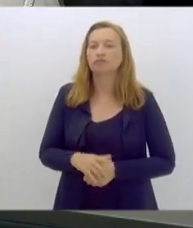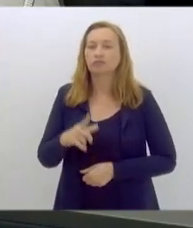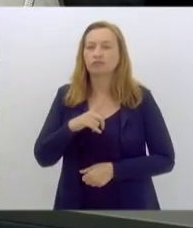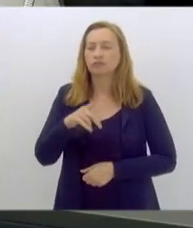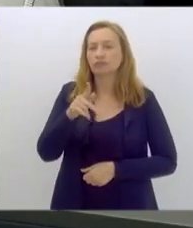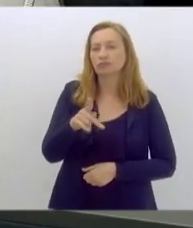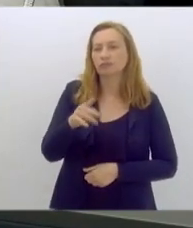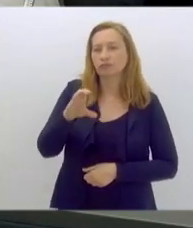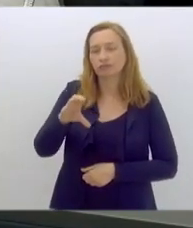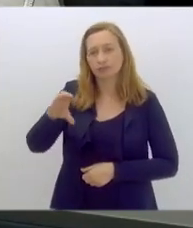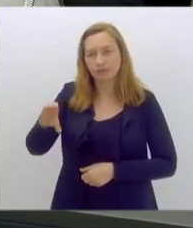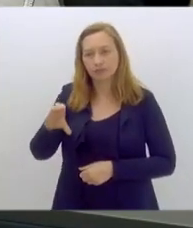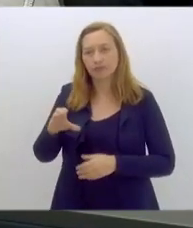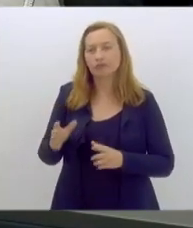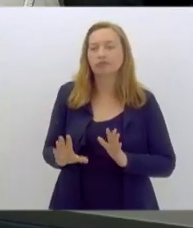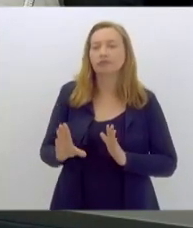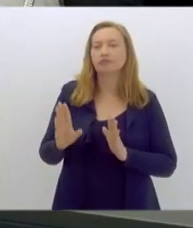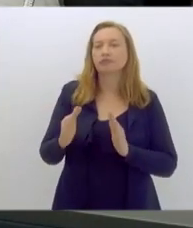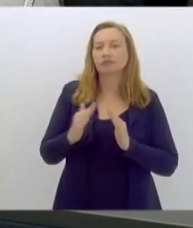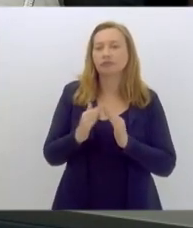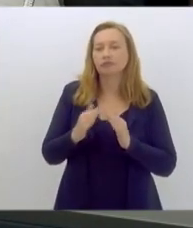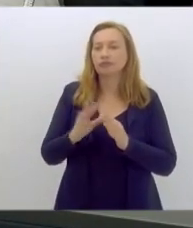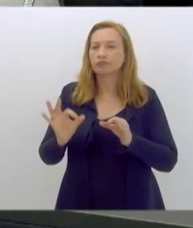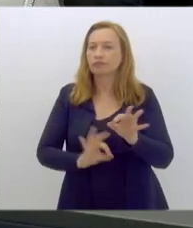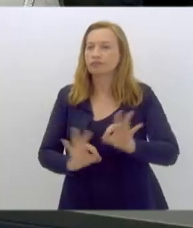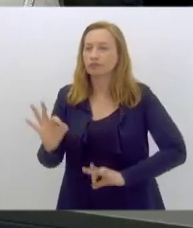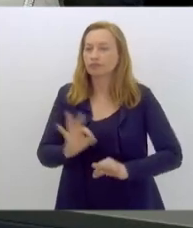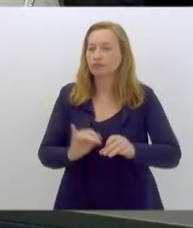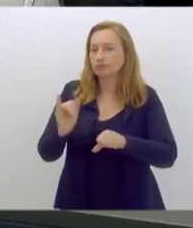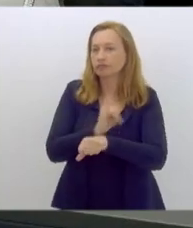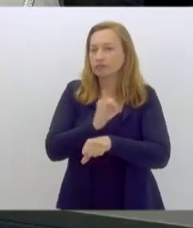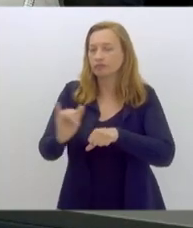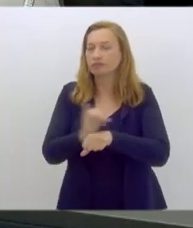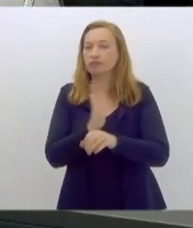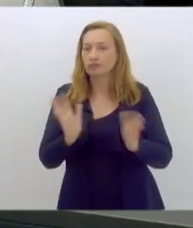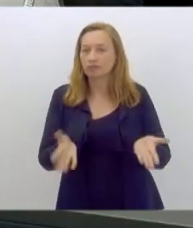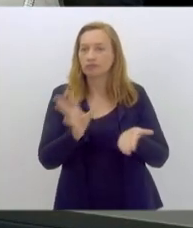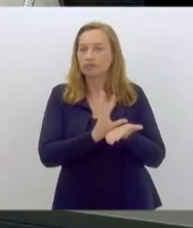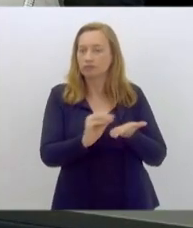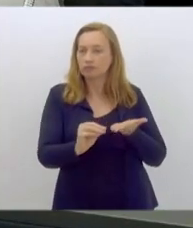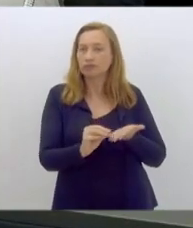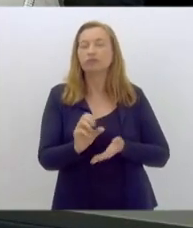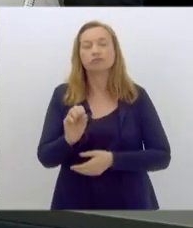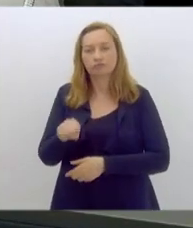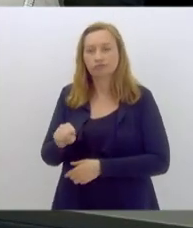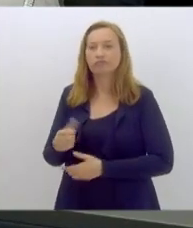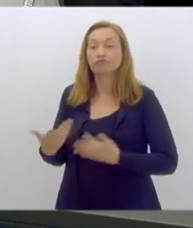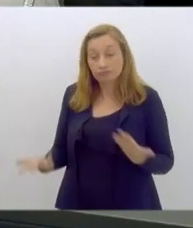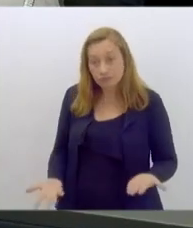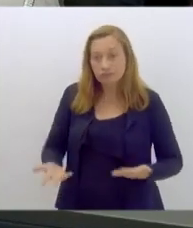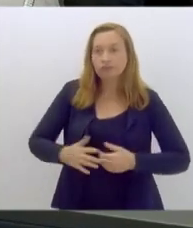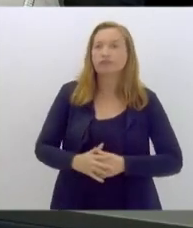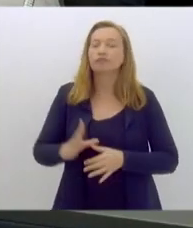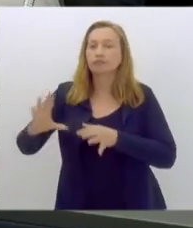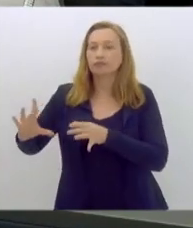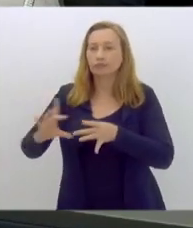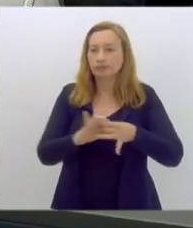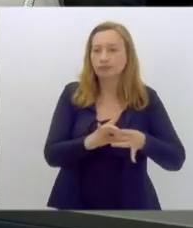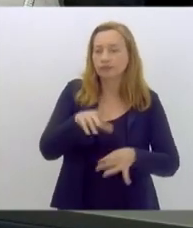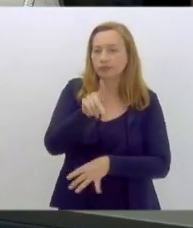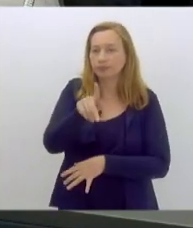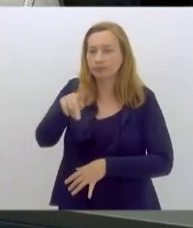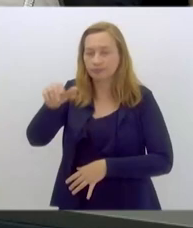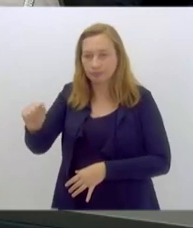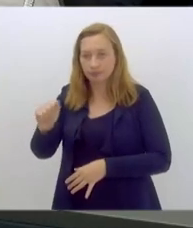PEC tramitando aqui na casa do planejamento estratégico tentar na pauta de hoje então que a vinculação do